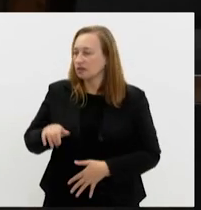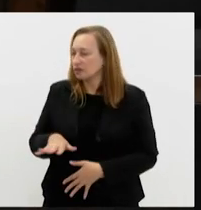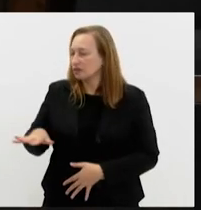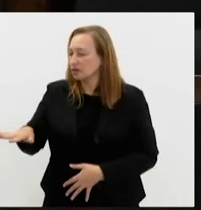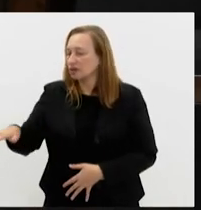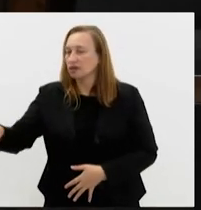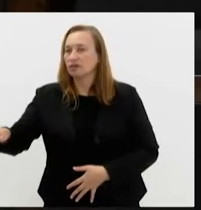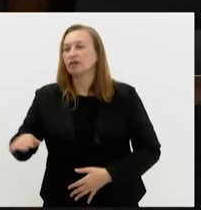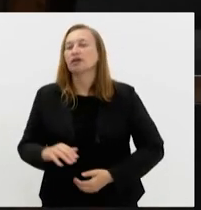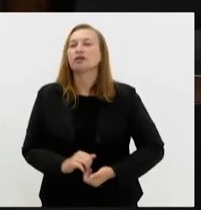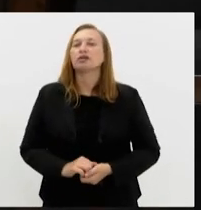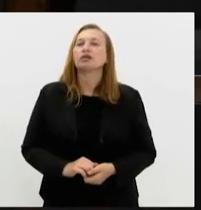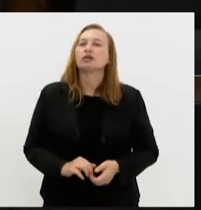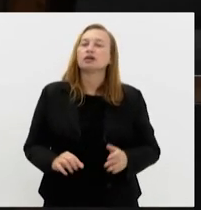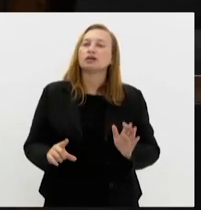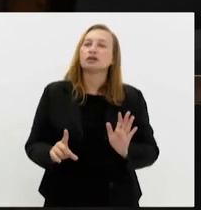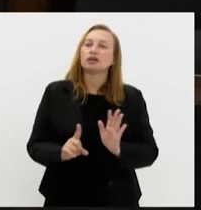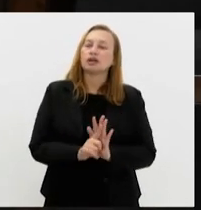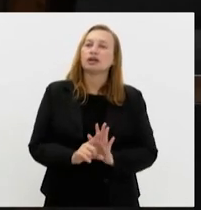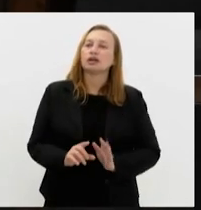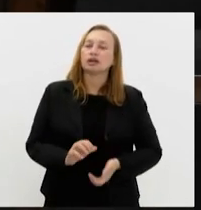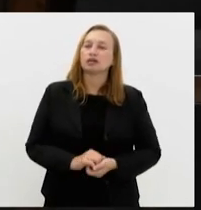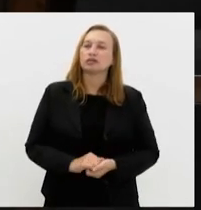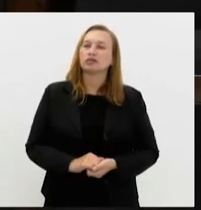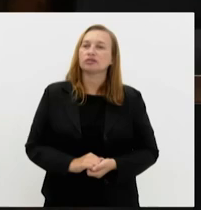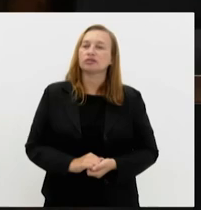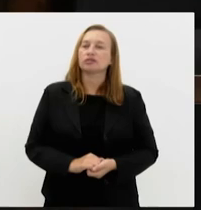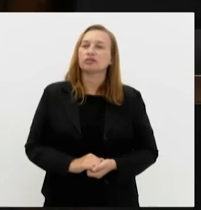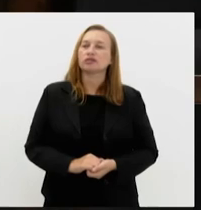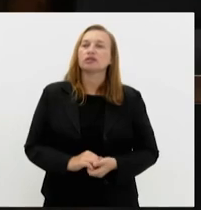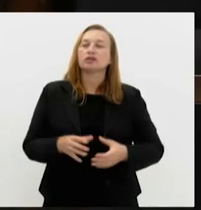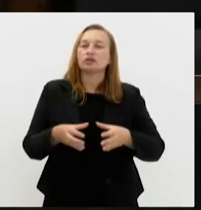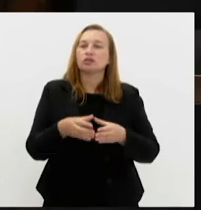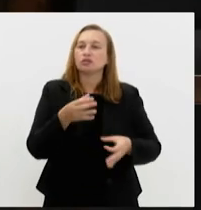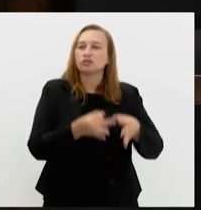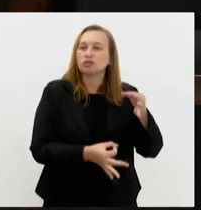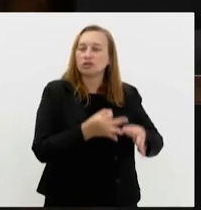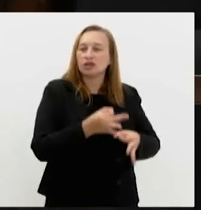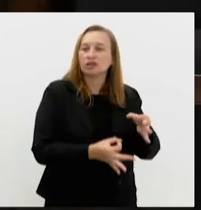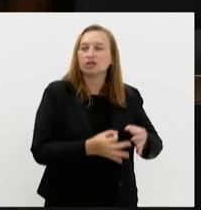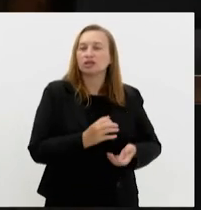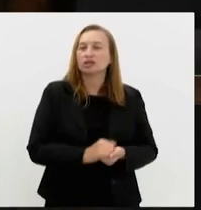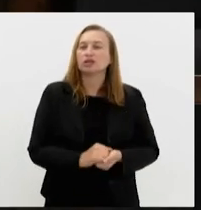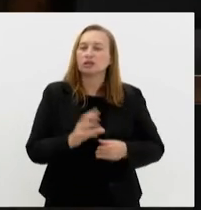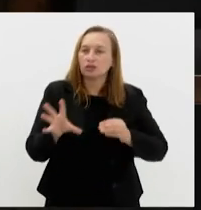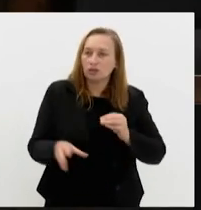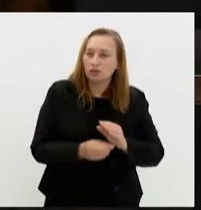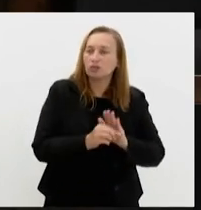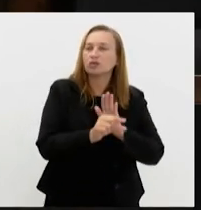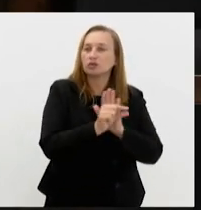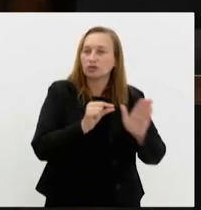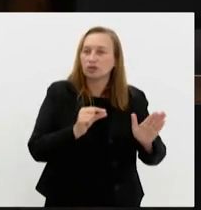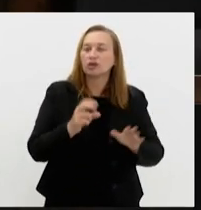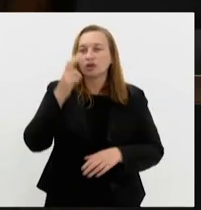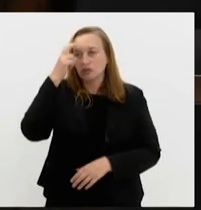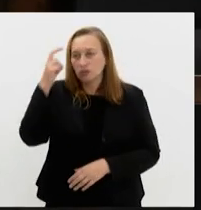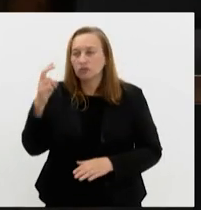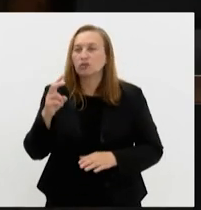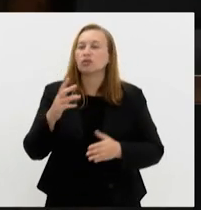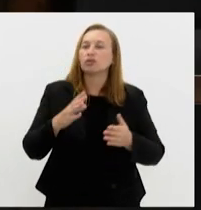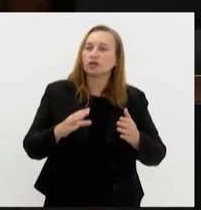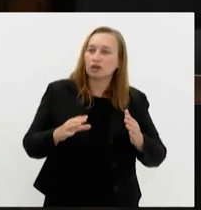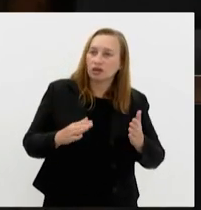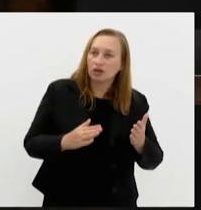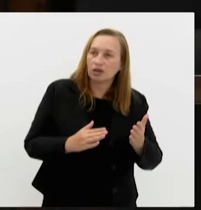Lei Écio Salles. Pareceres das comissões de Constituição e Justiça pela juridicidade com emendas. Cultura favorável com a emenda